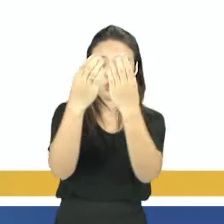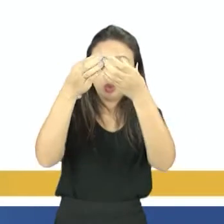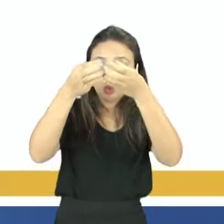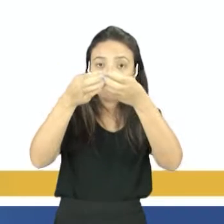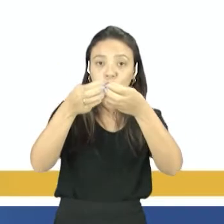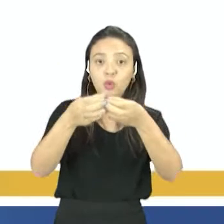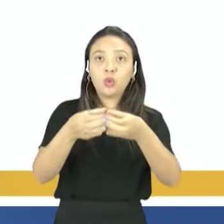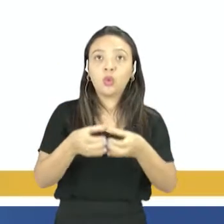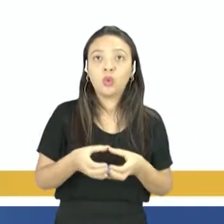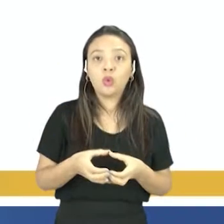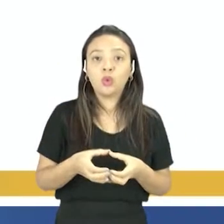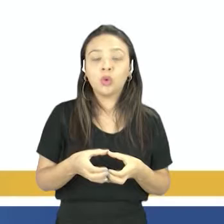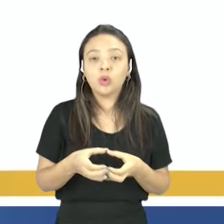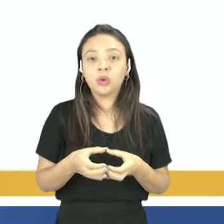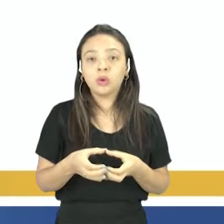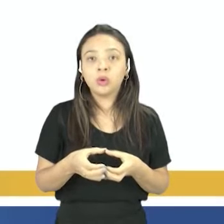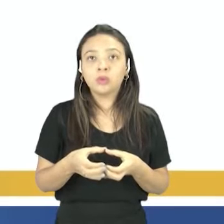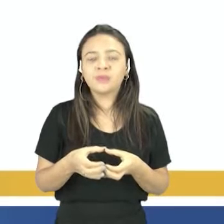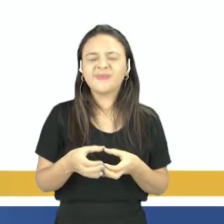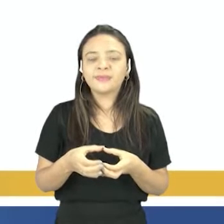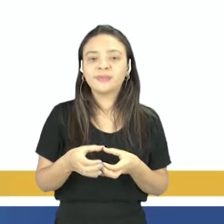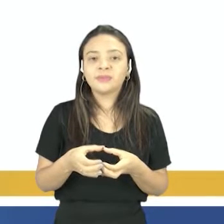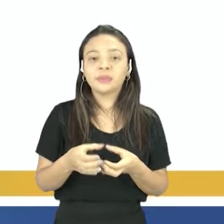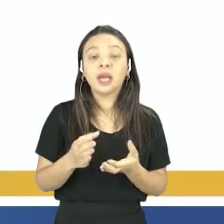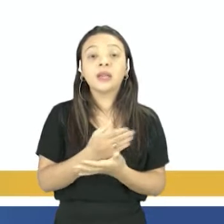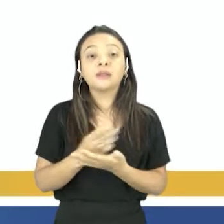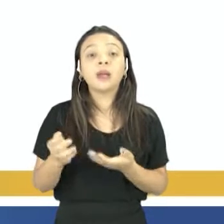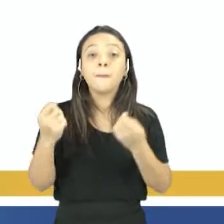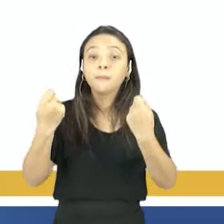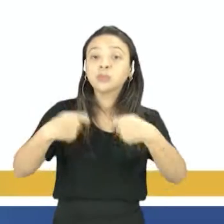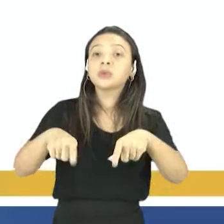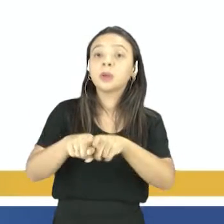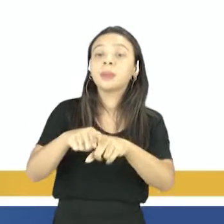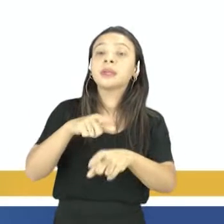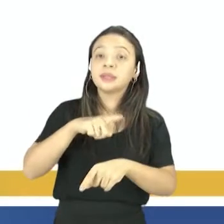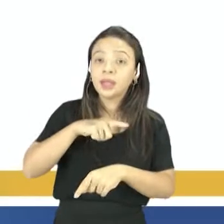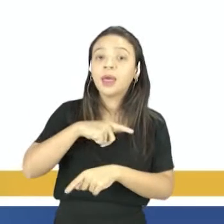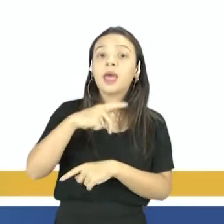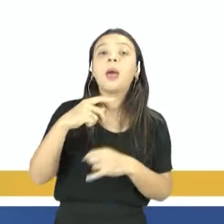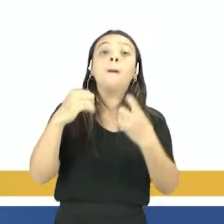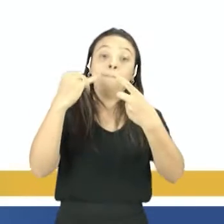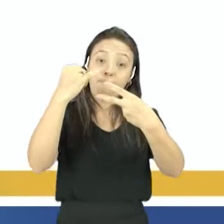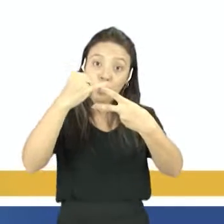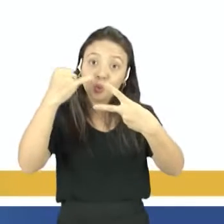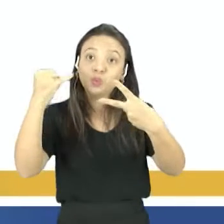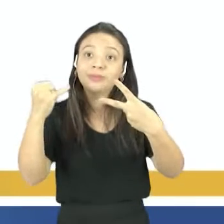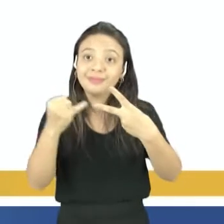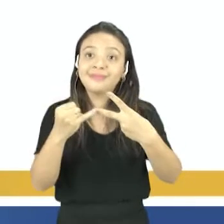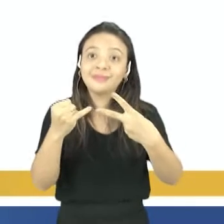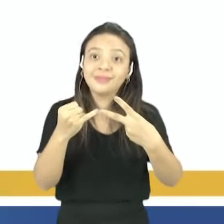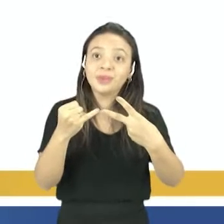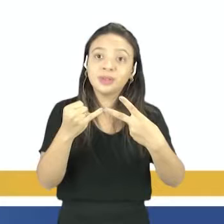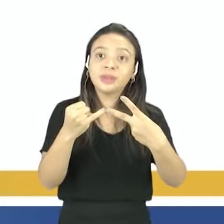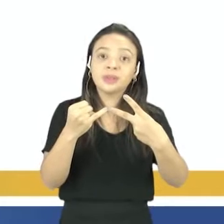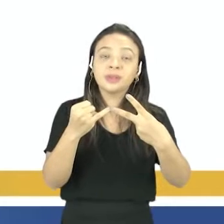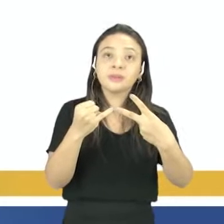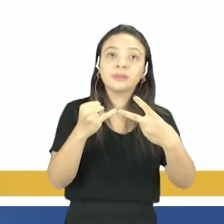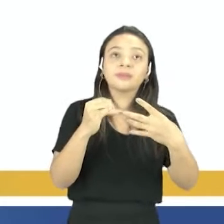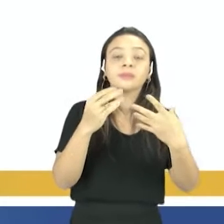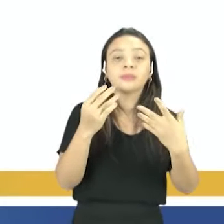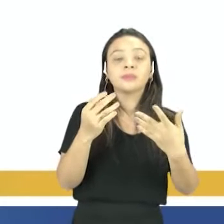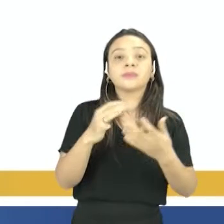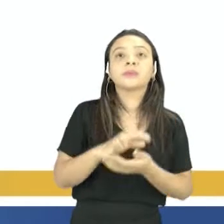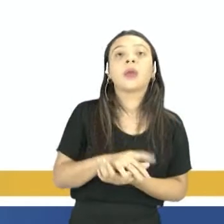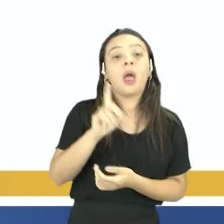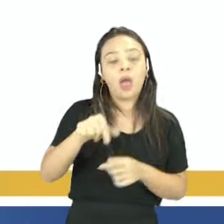secções planas vão ser curvas. Elas podem ser polígonos. Então, no caso aqui do cilindro, a secção meridiana de um